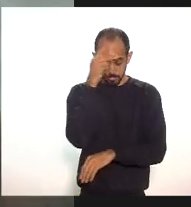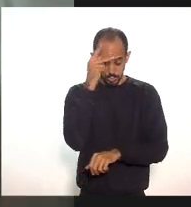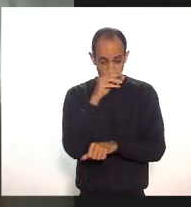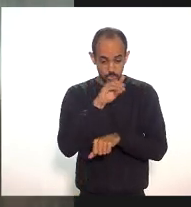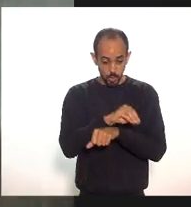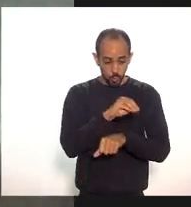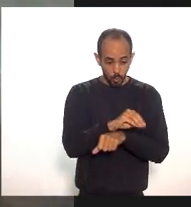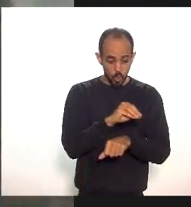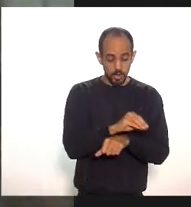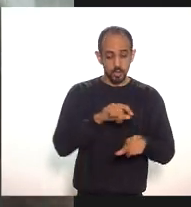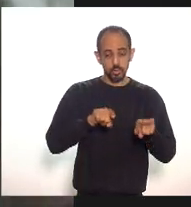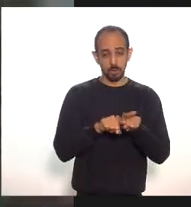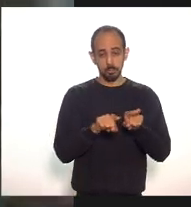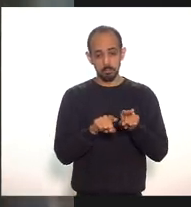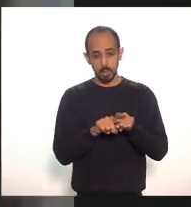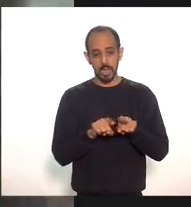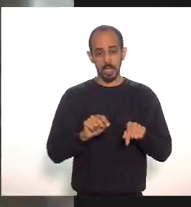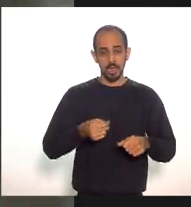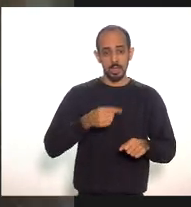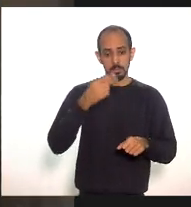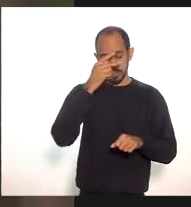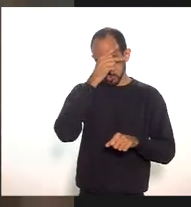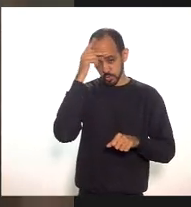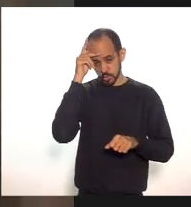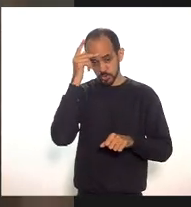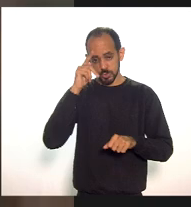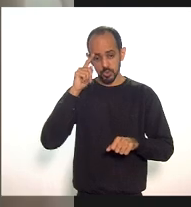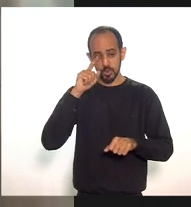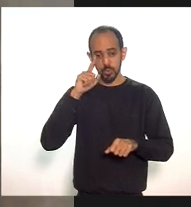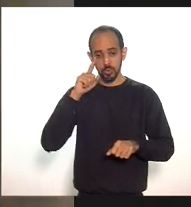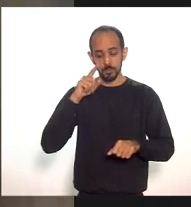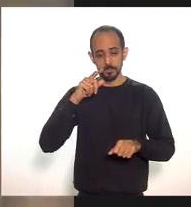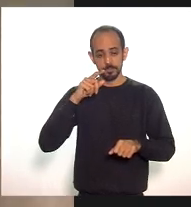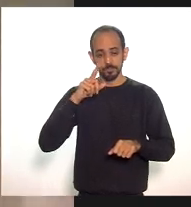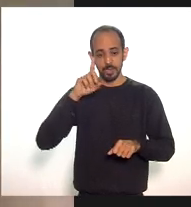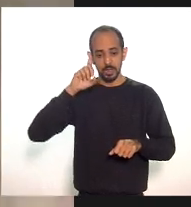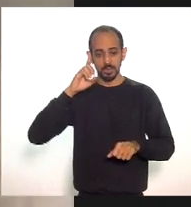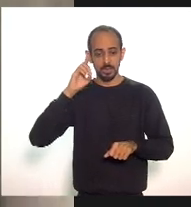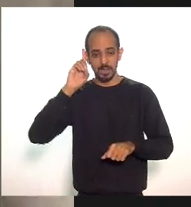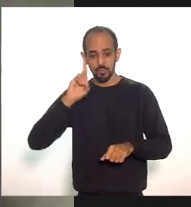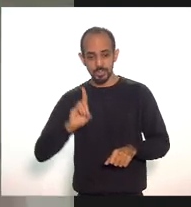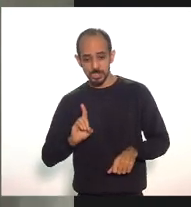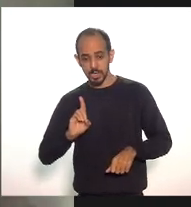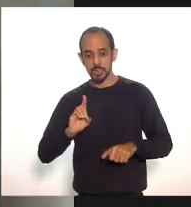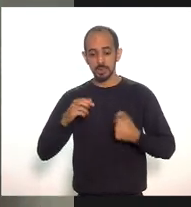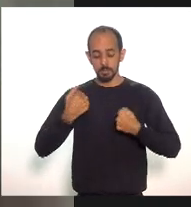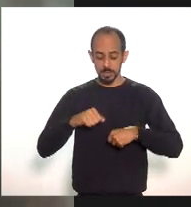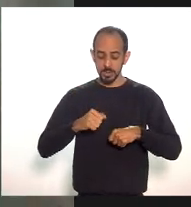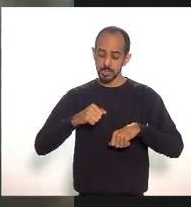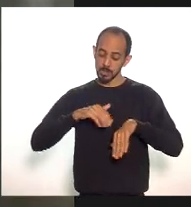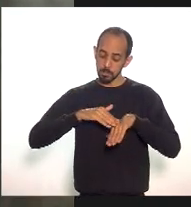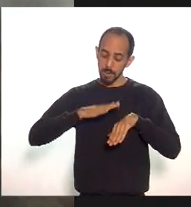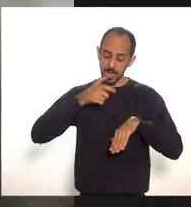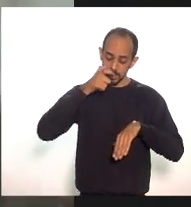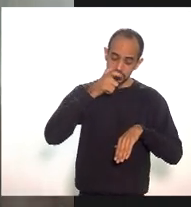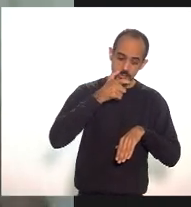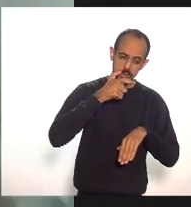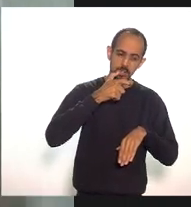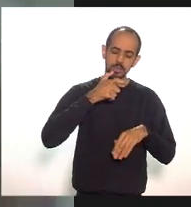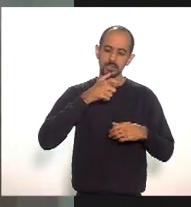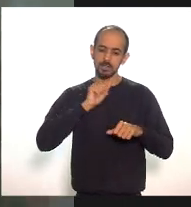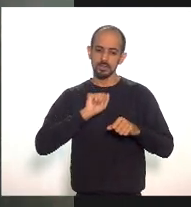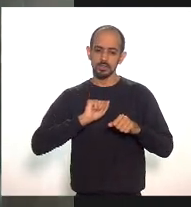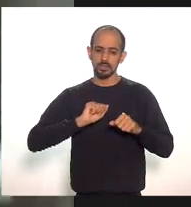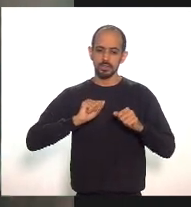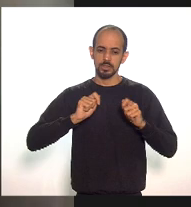pessoas com deficiência eles precisam de uma atenção a atenção vossa atenção do Poder Legislativo e poder público